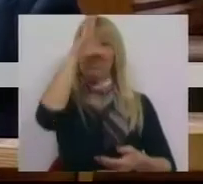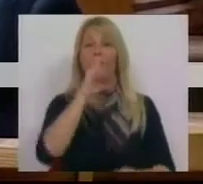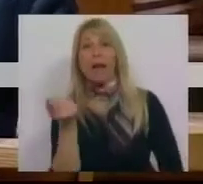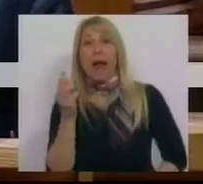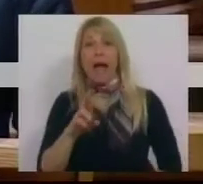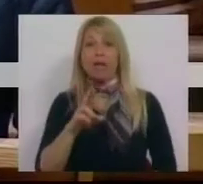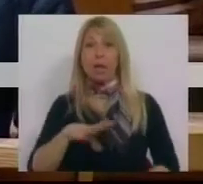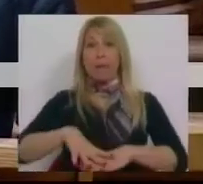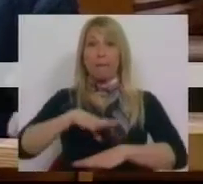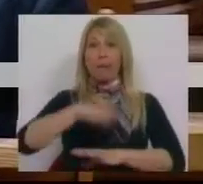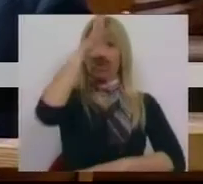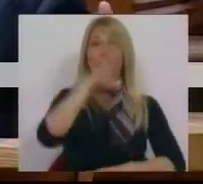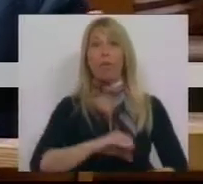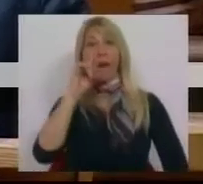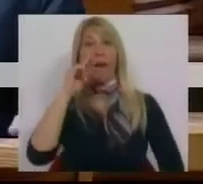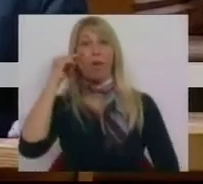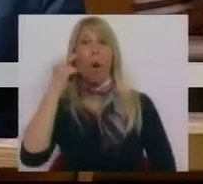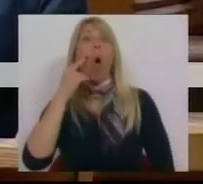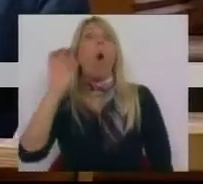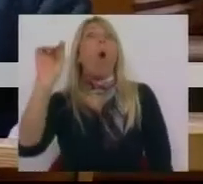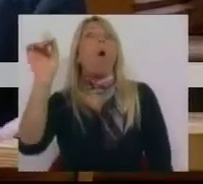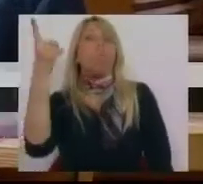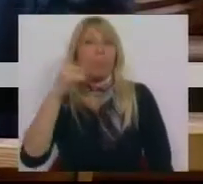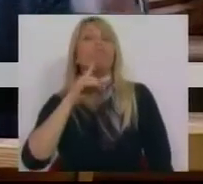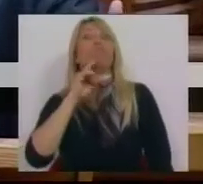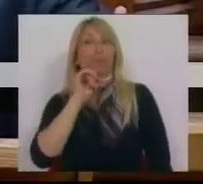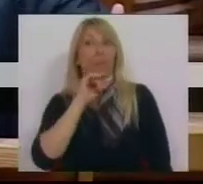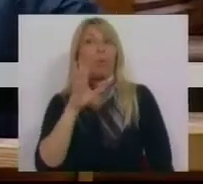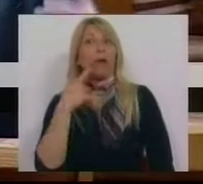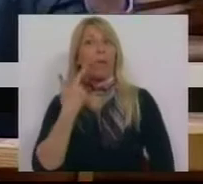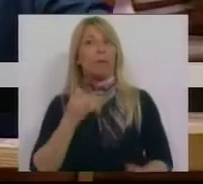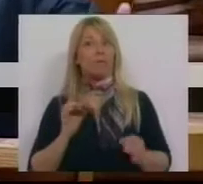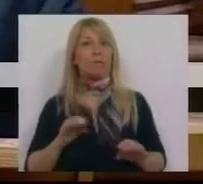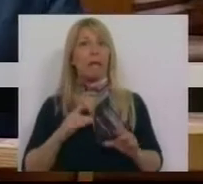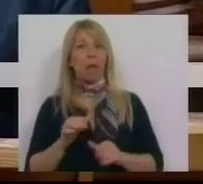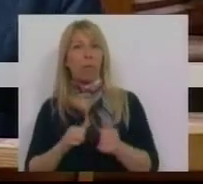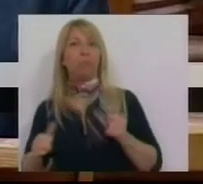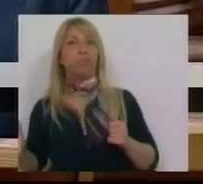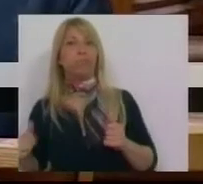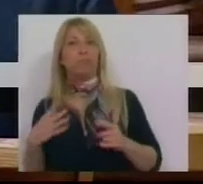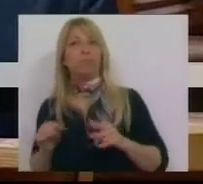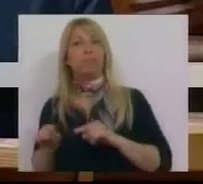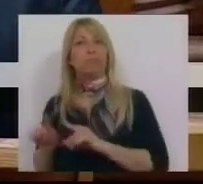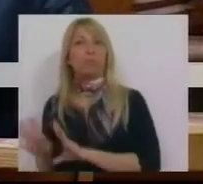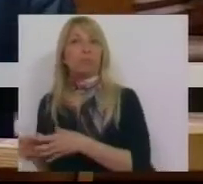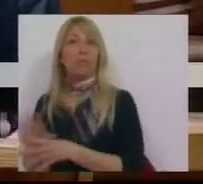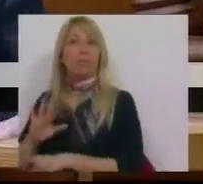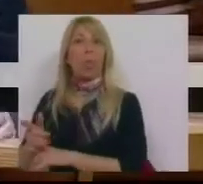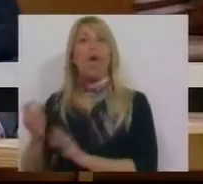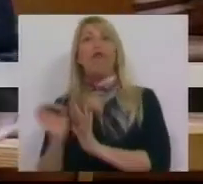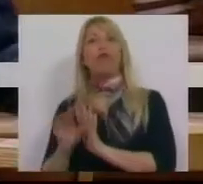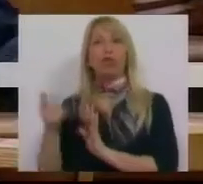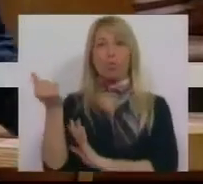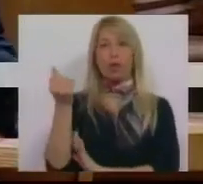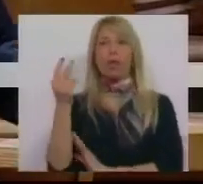Vítor Gaspar, que não fosse o diabo de Celas, percatou-se e passou para a potência ocupante para o Fundo Monetário Internacional. Por